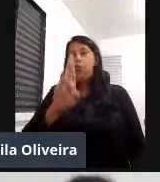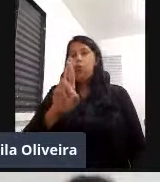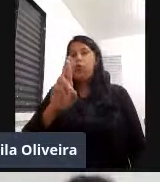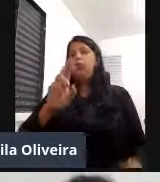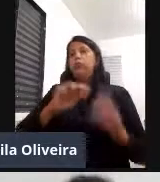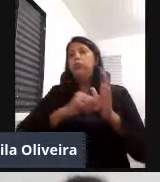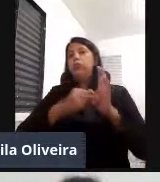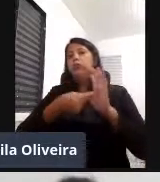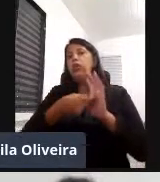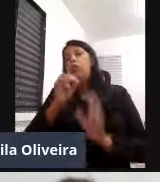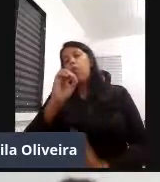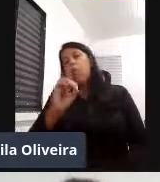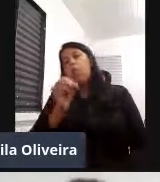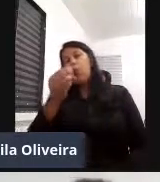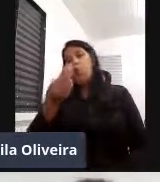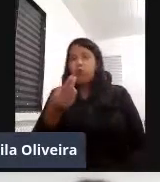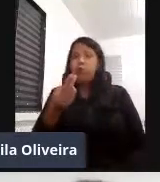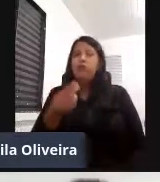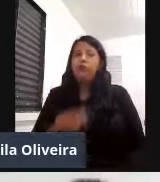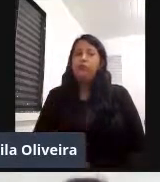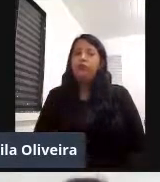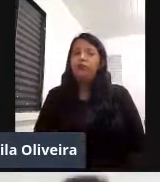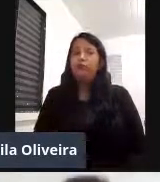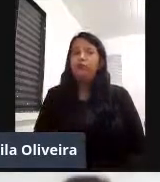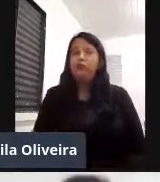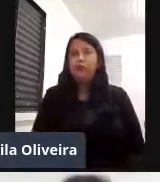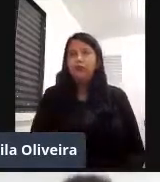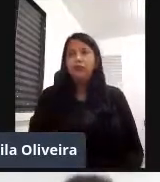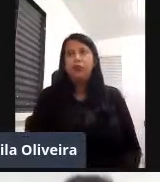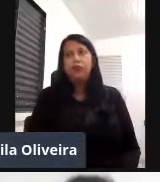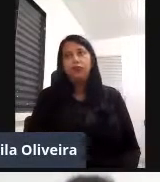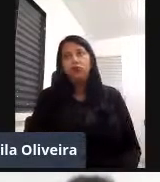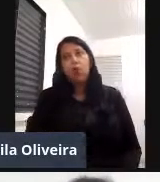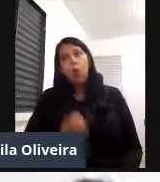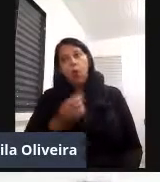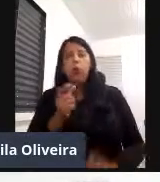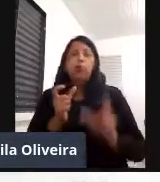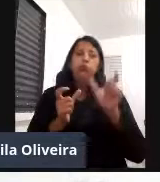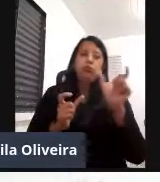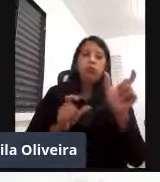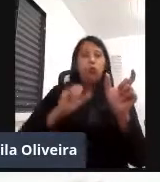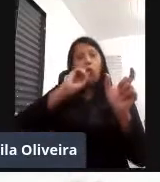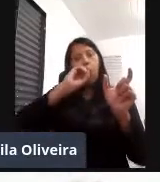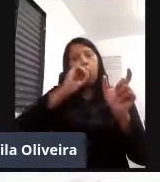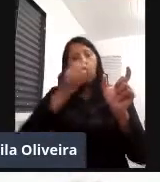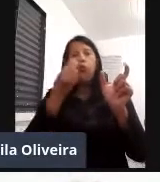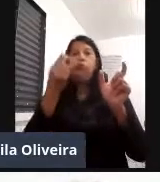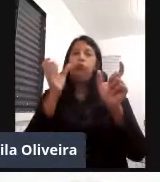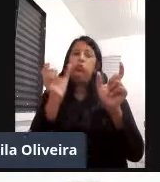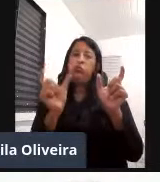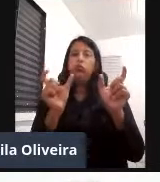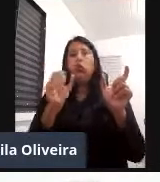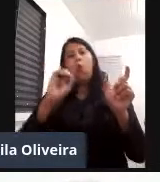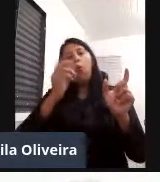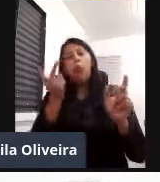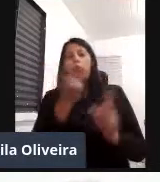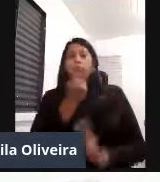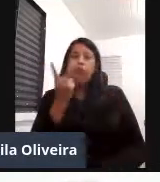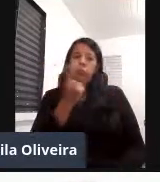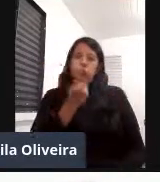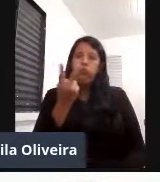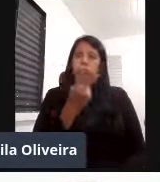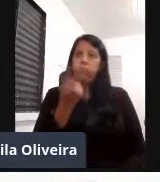essa palavra-chave, ou aquela, ou as duas. Então, quando a gente busca aqui, olha